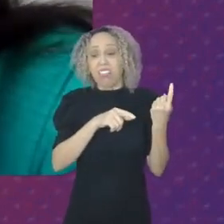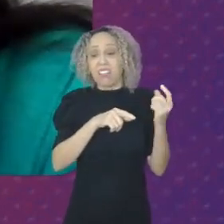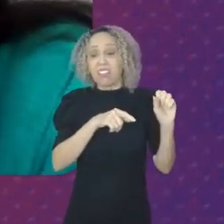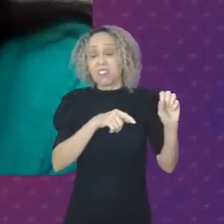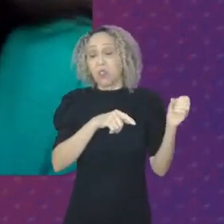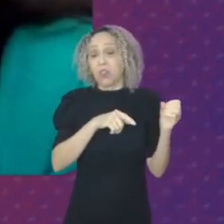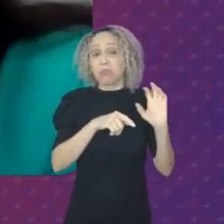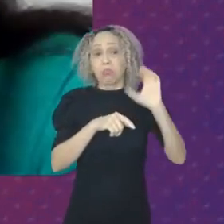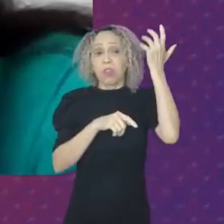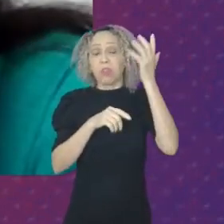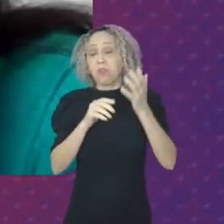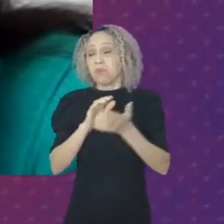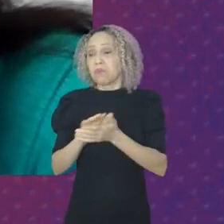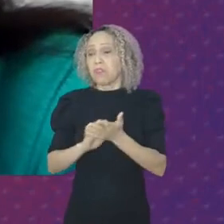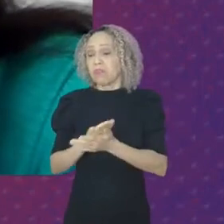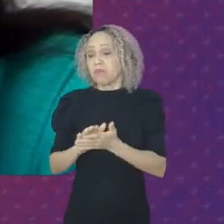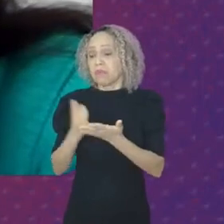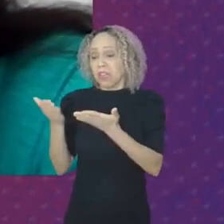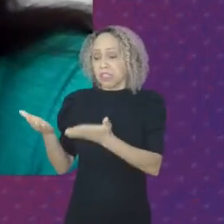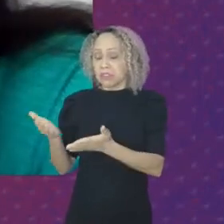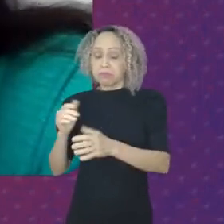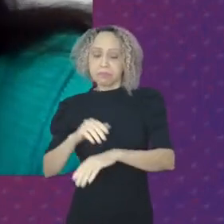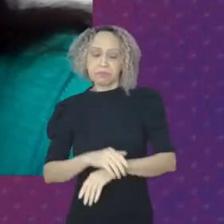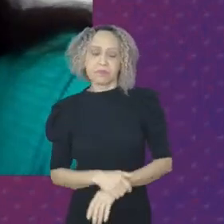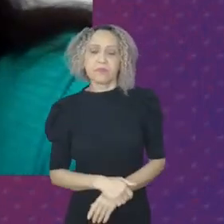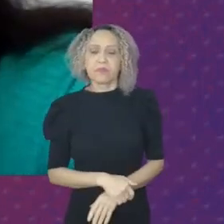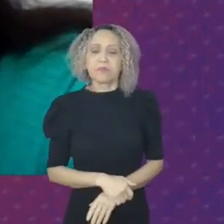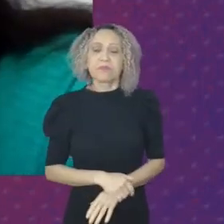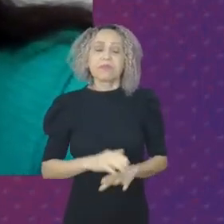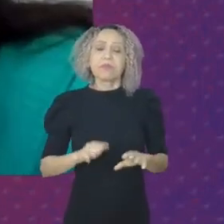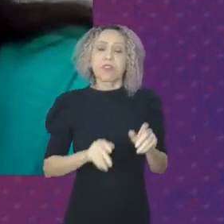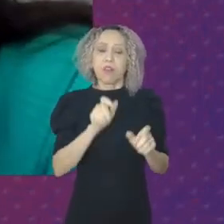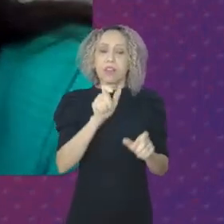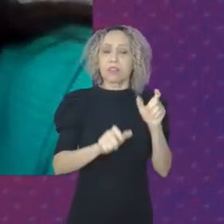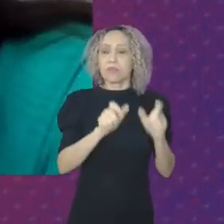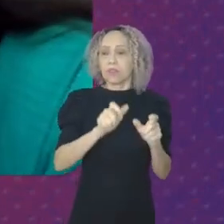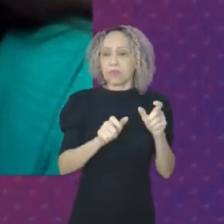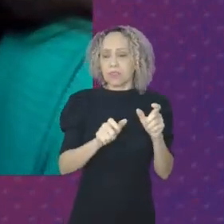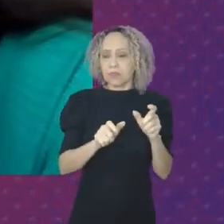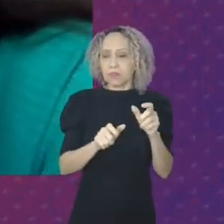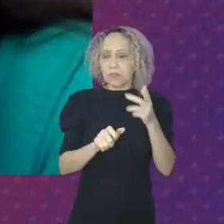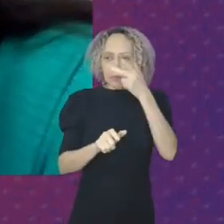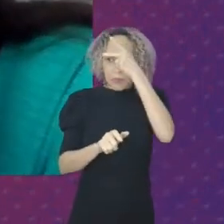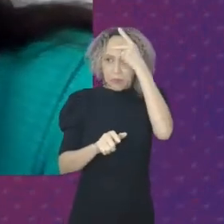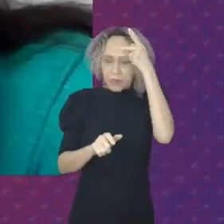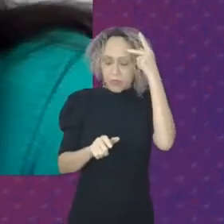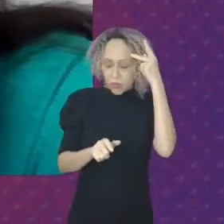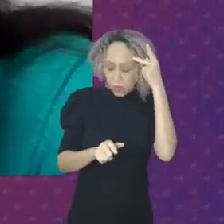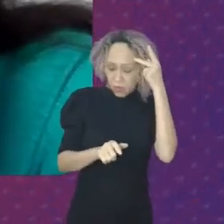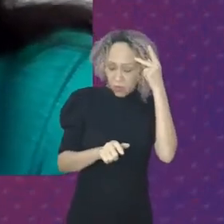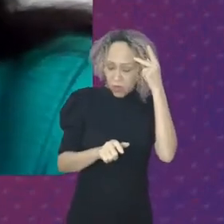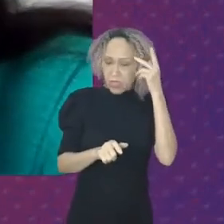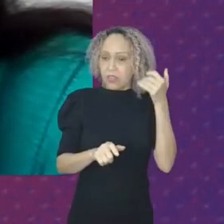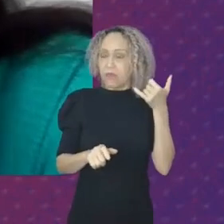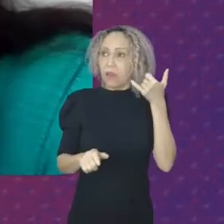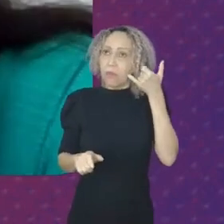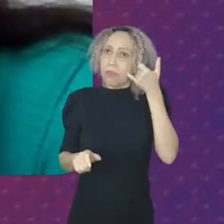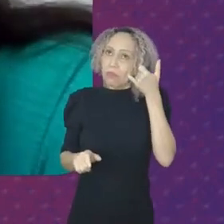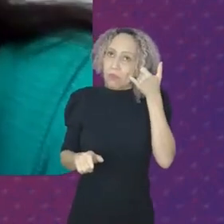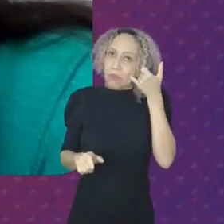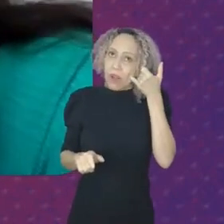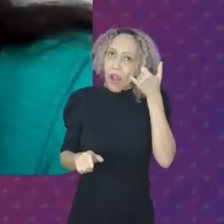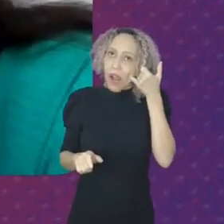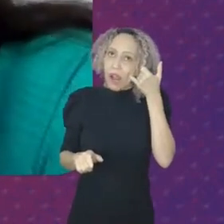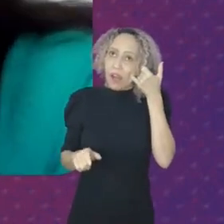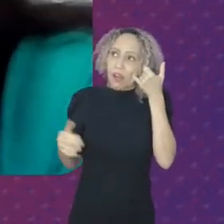inclusive com as próprias atendentes, né, do serviço. Elas não vinham sendo capacitadas. Essa capacitação,